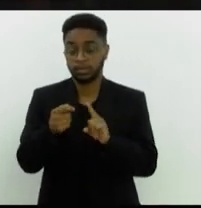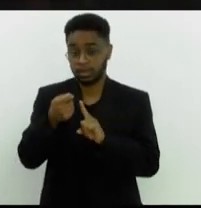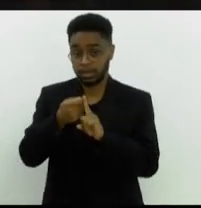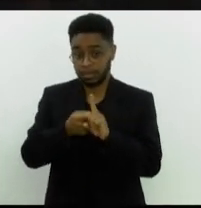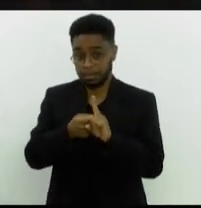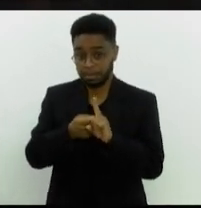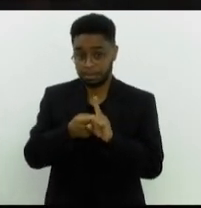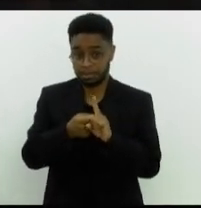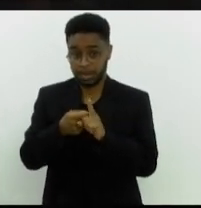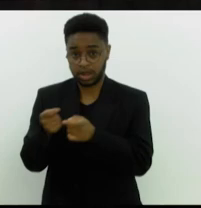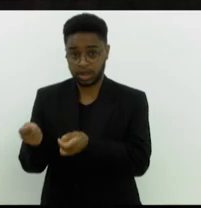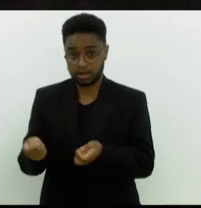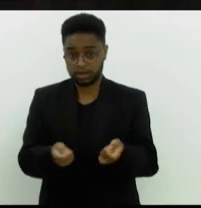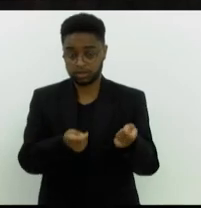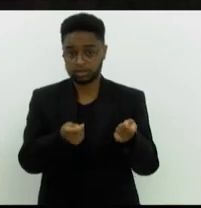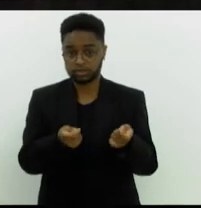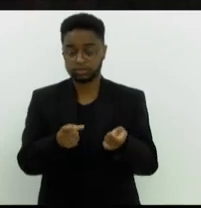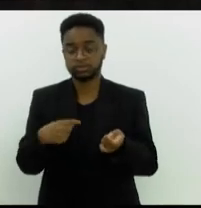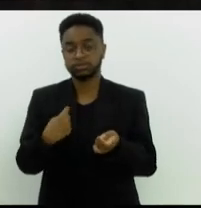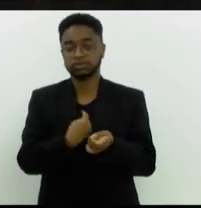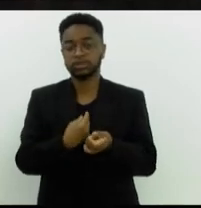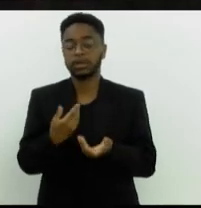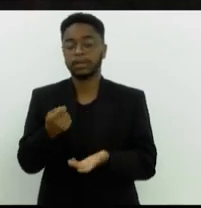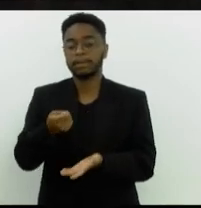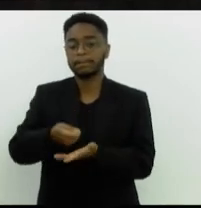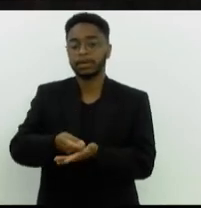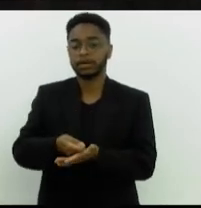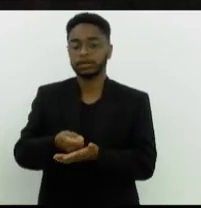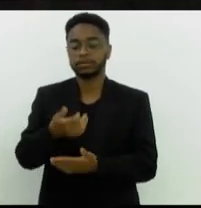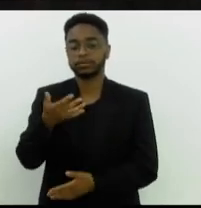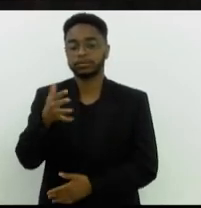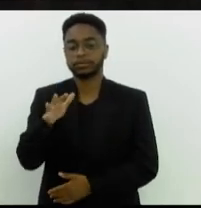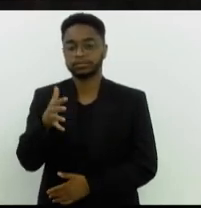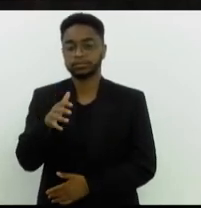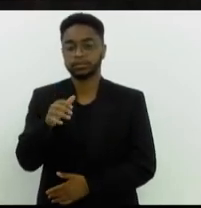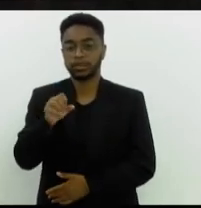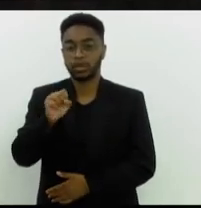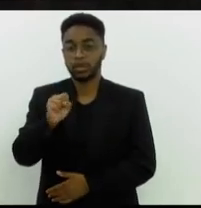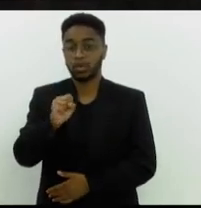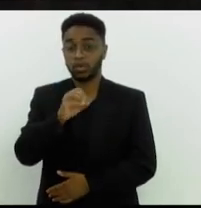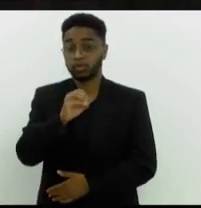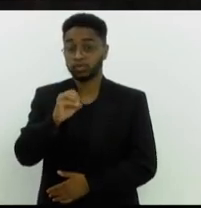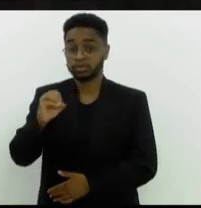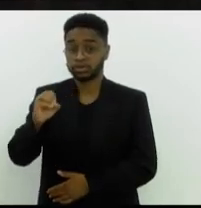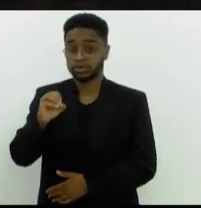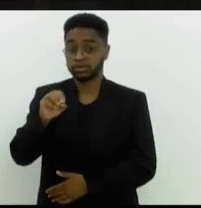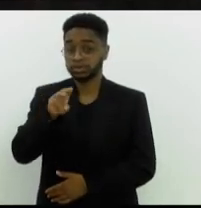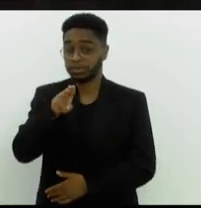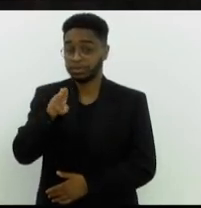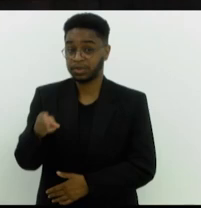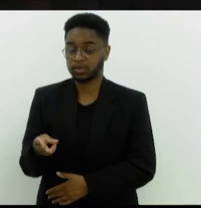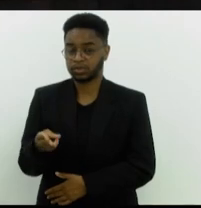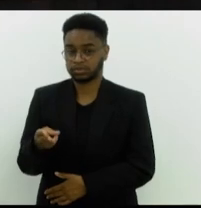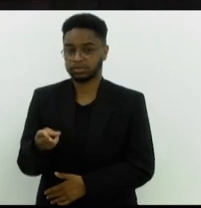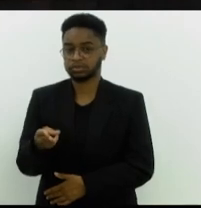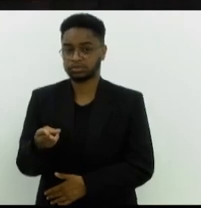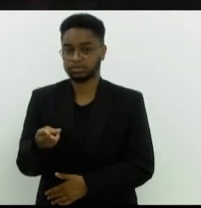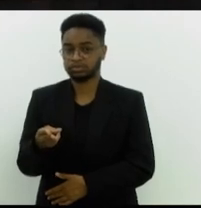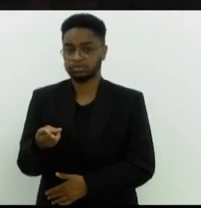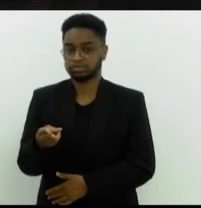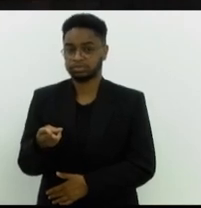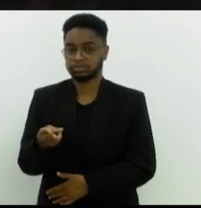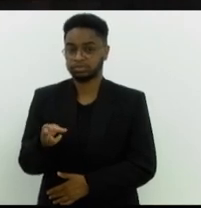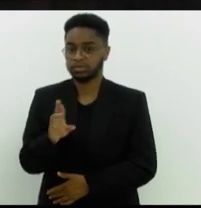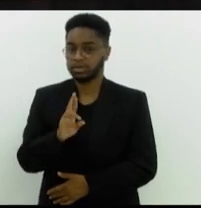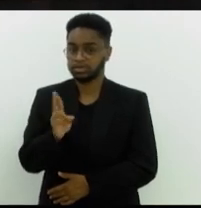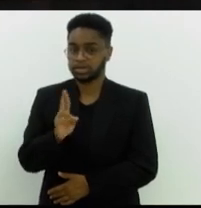mês, nós estamos pagando aproximadamente 800 milhões de